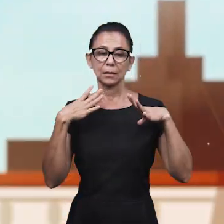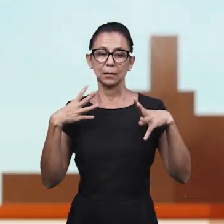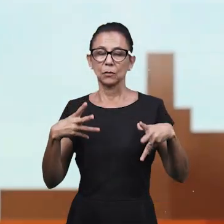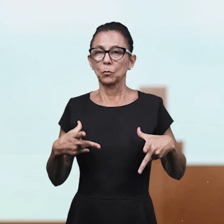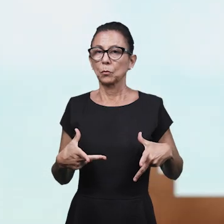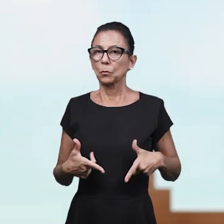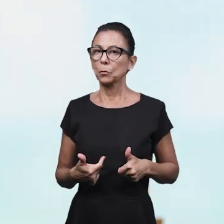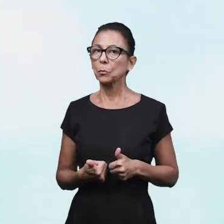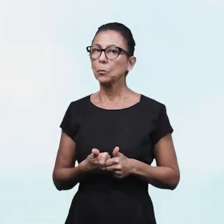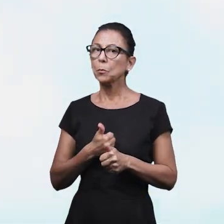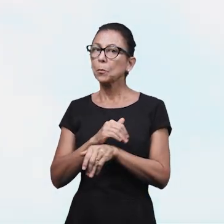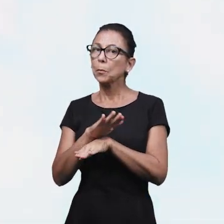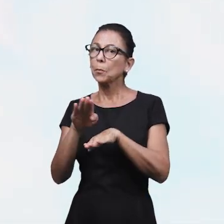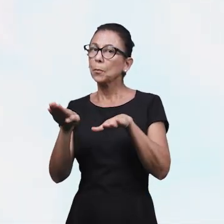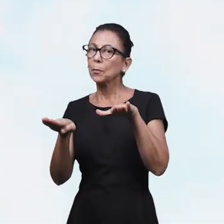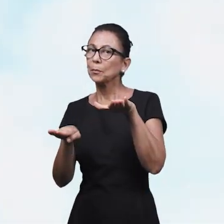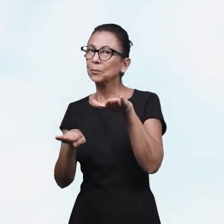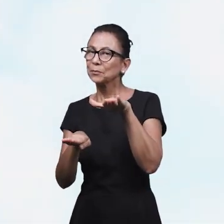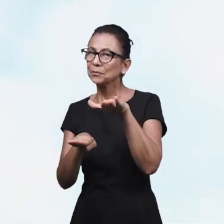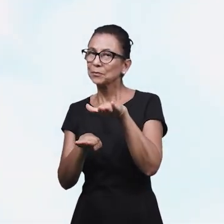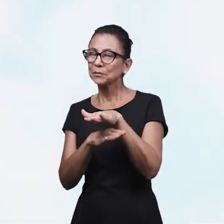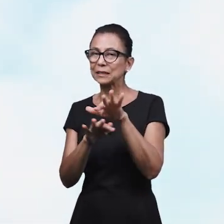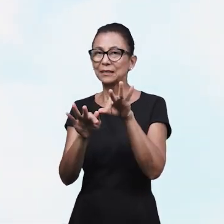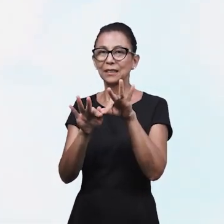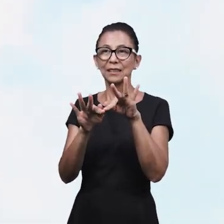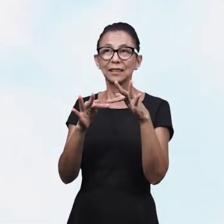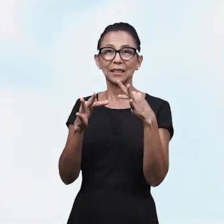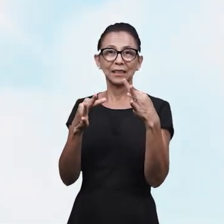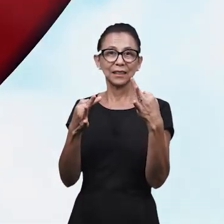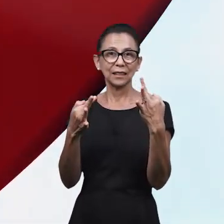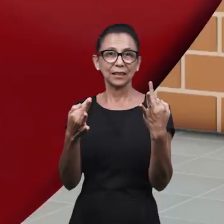pequeno se faça também.